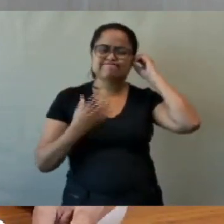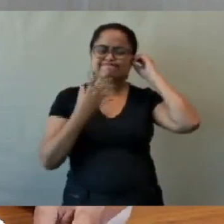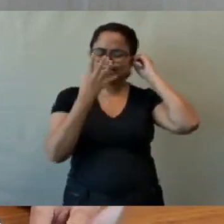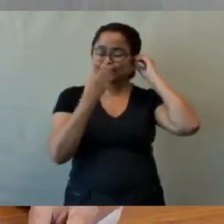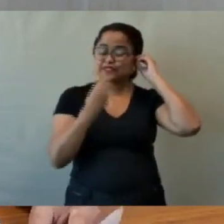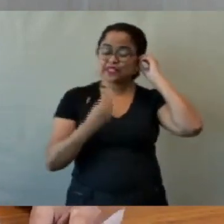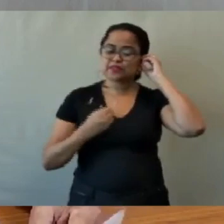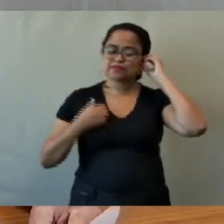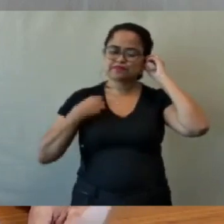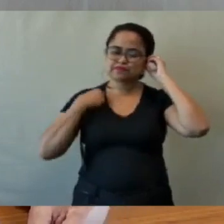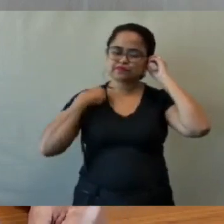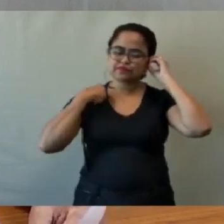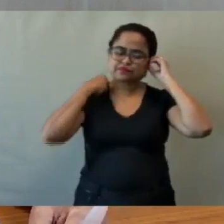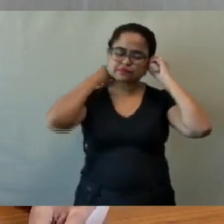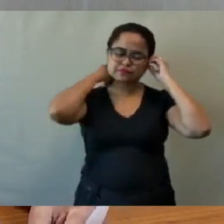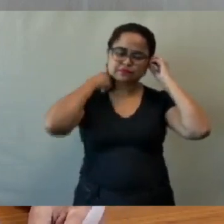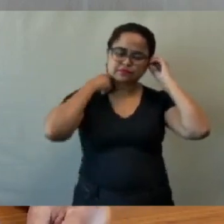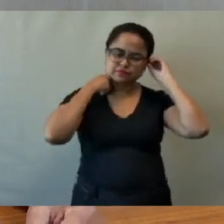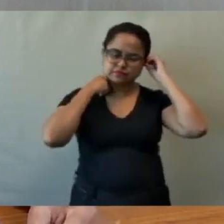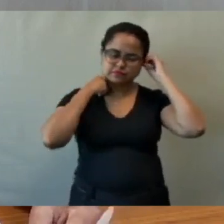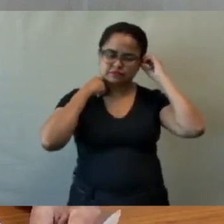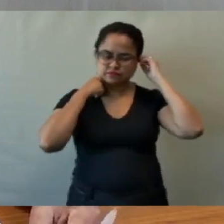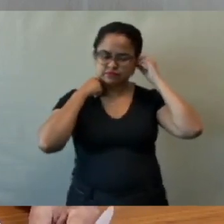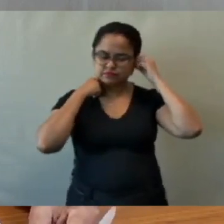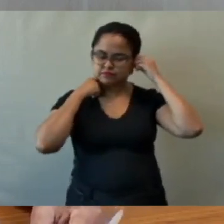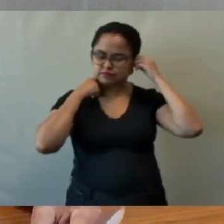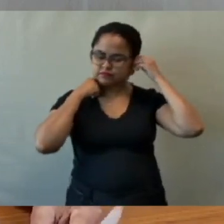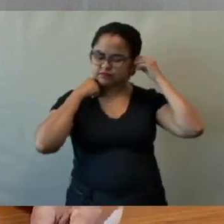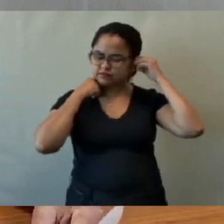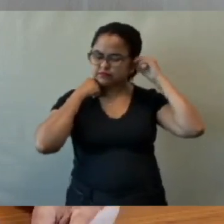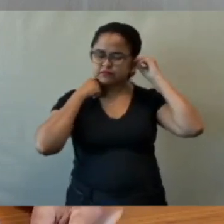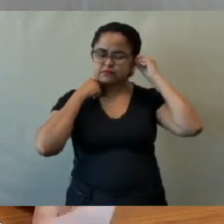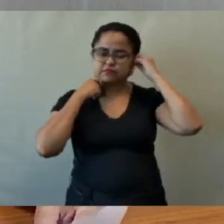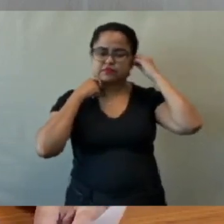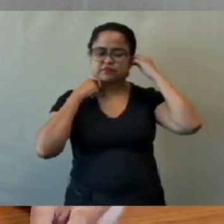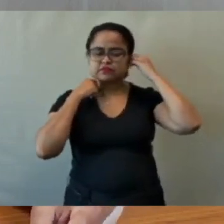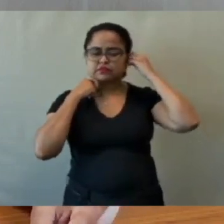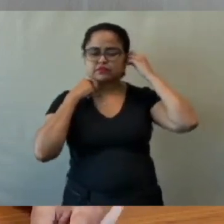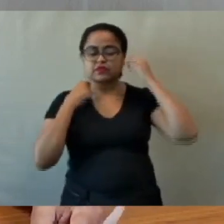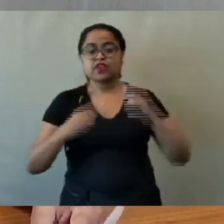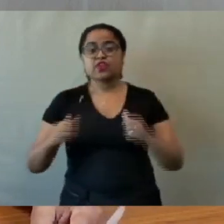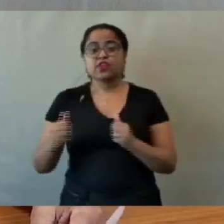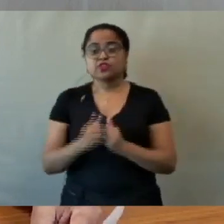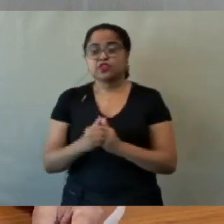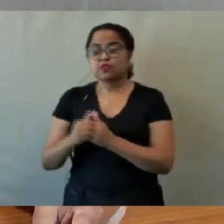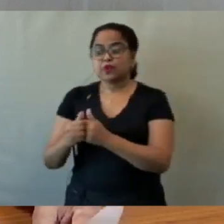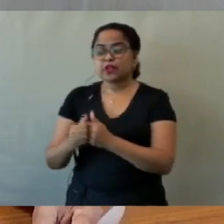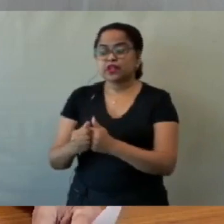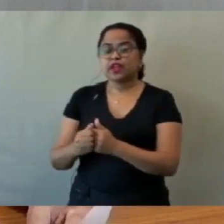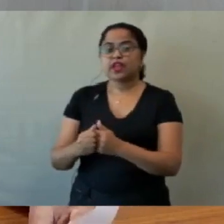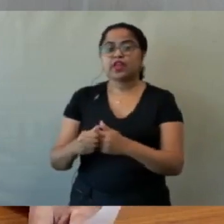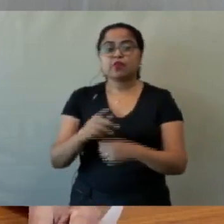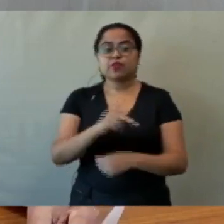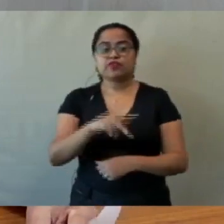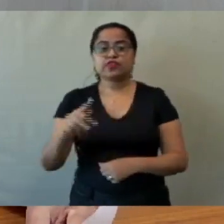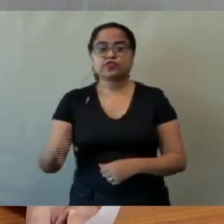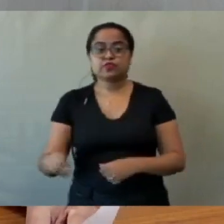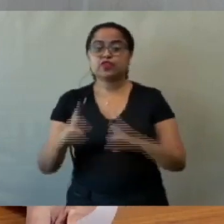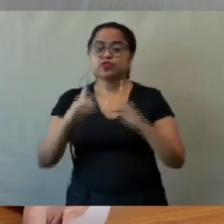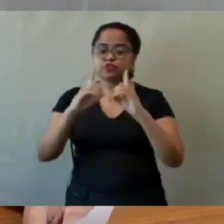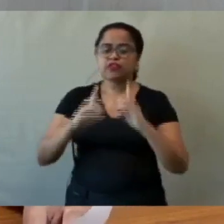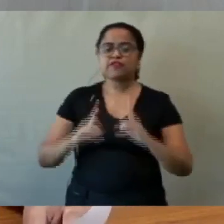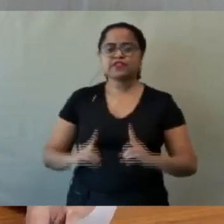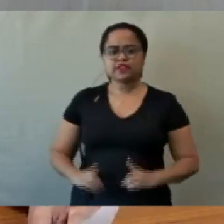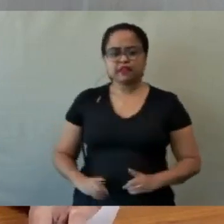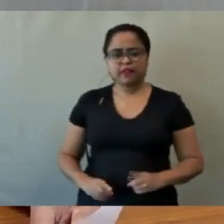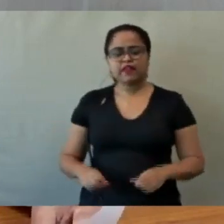já acompanhei professor com deficiência, com mais 3 alunos com deficiência. E eu já fiquei em sala de